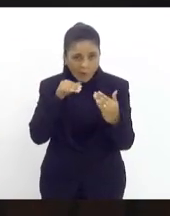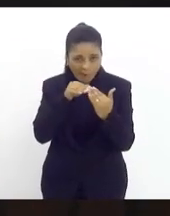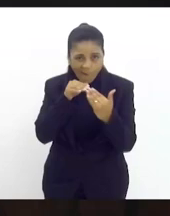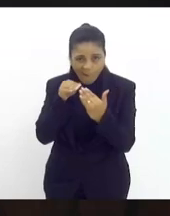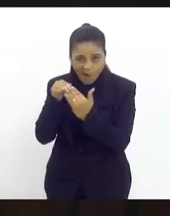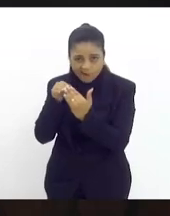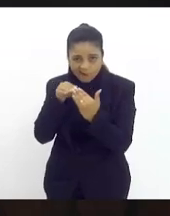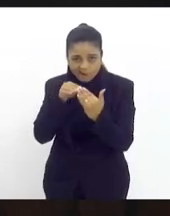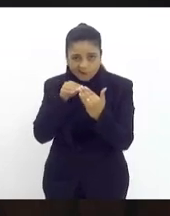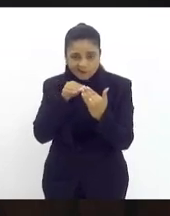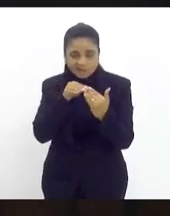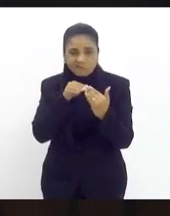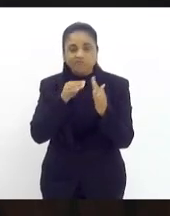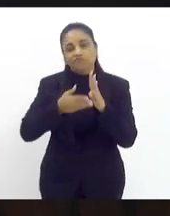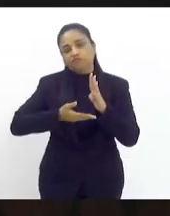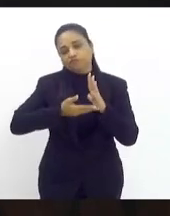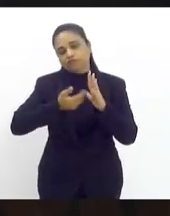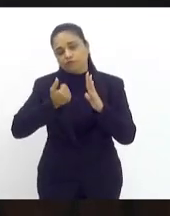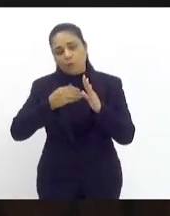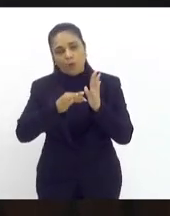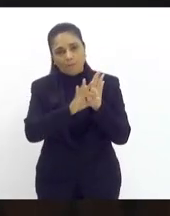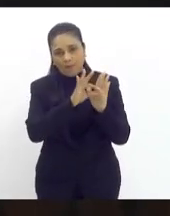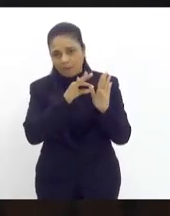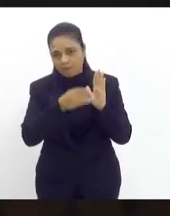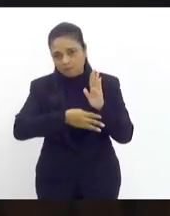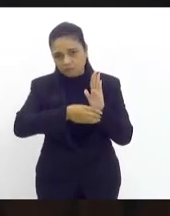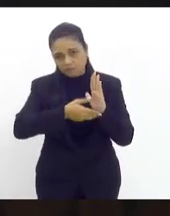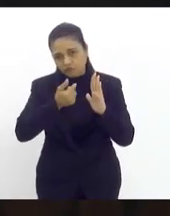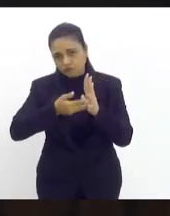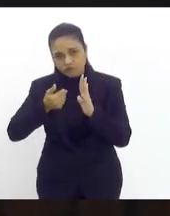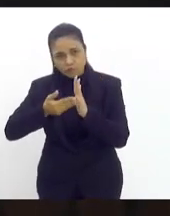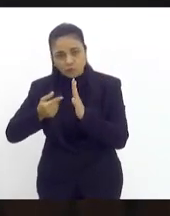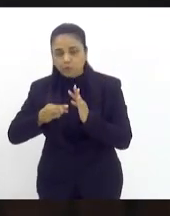todas as emendas retiradas vamos dar deputado